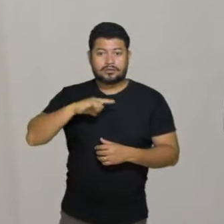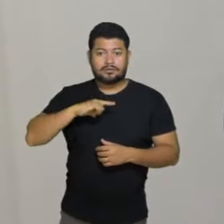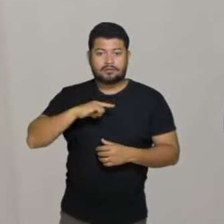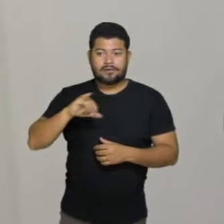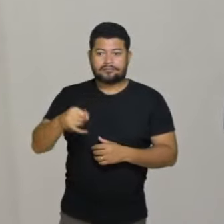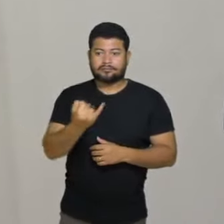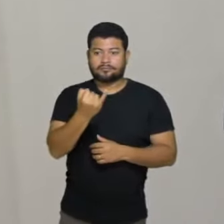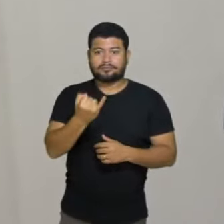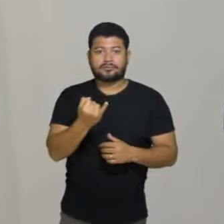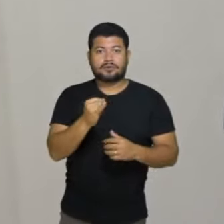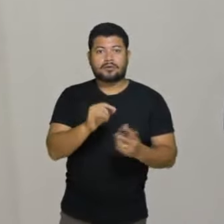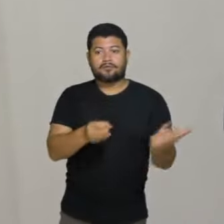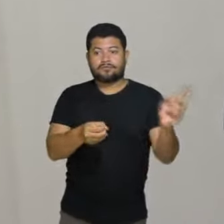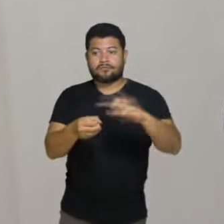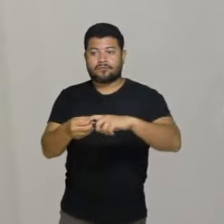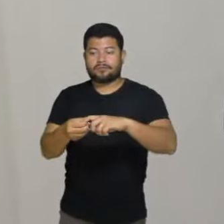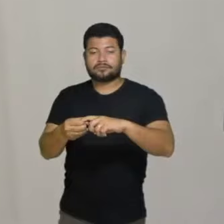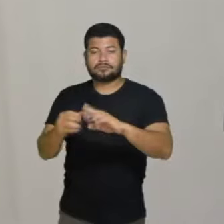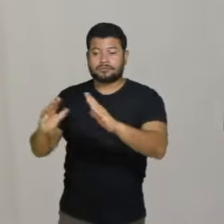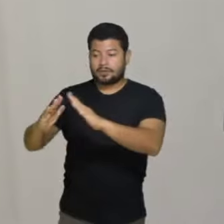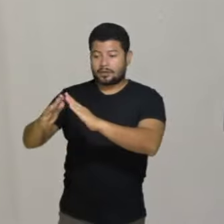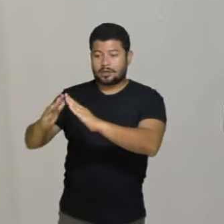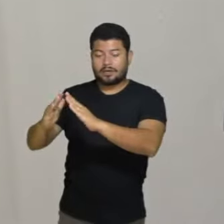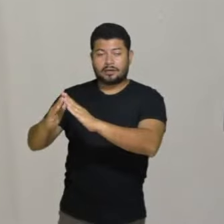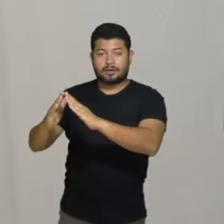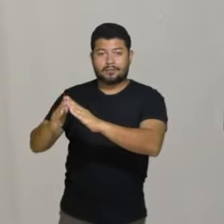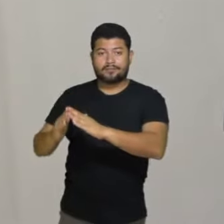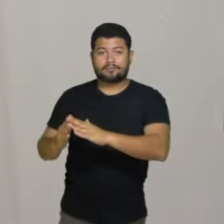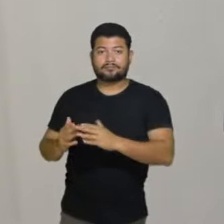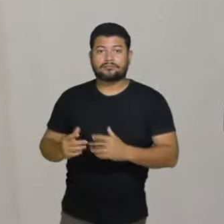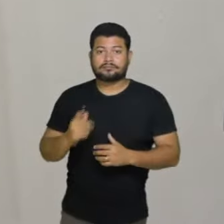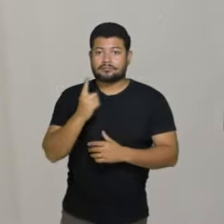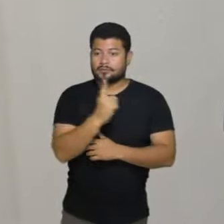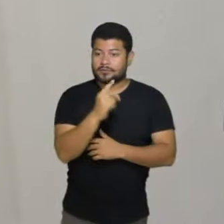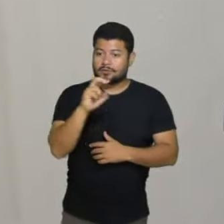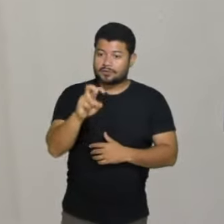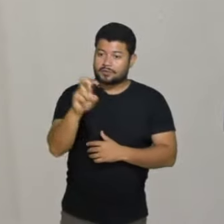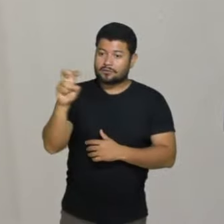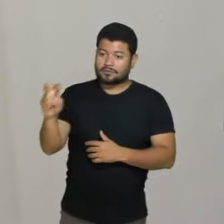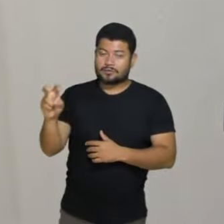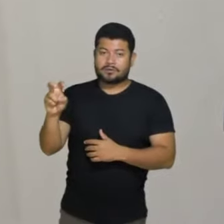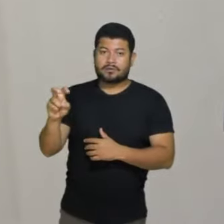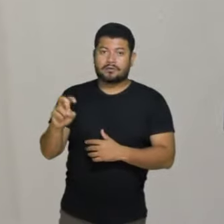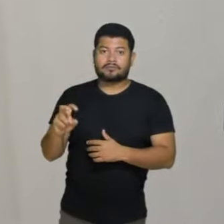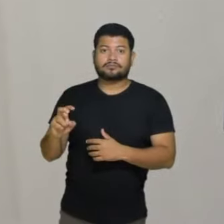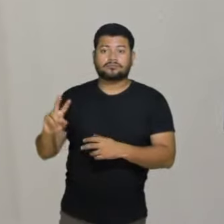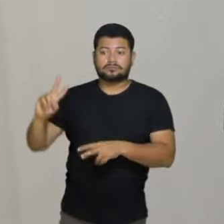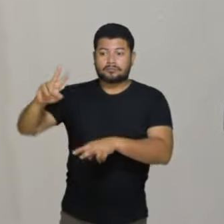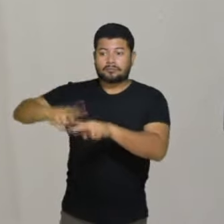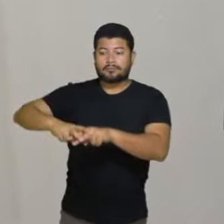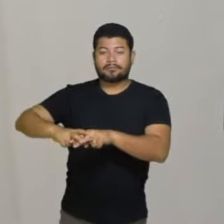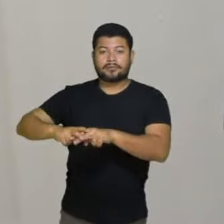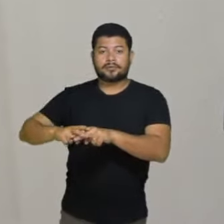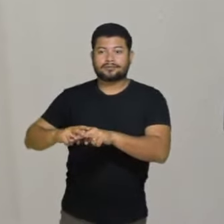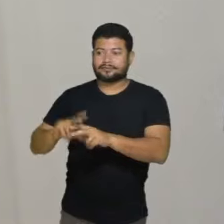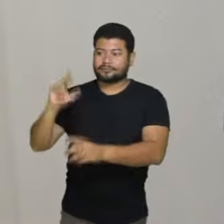que foi o primeiro de 2024, 155 foram presos em flagrante